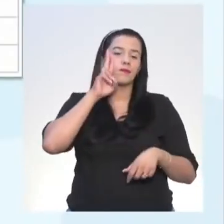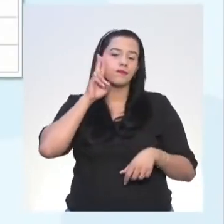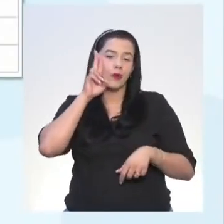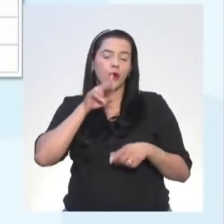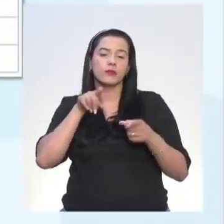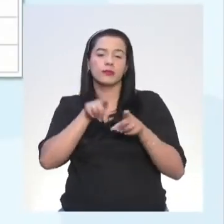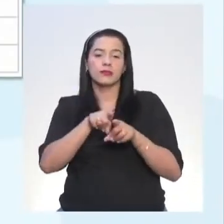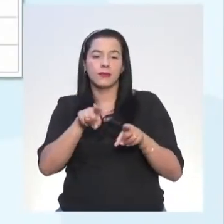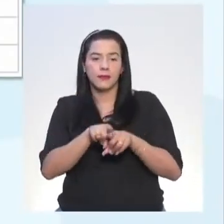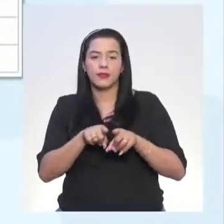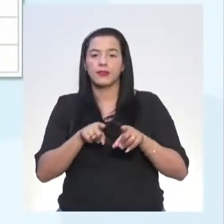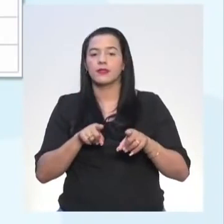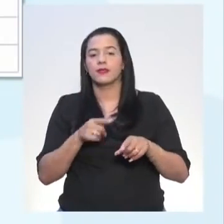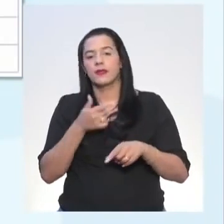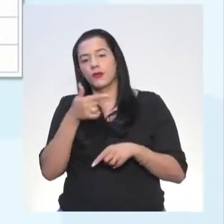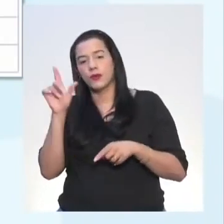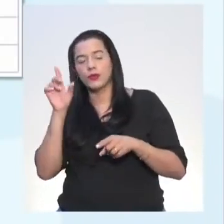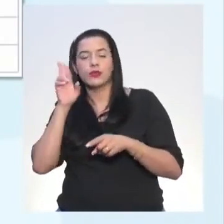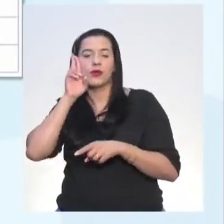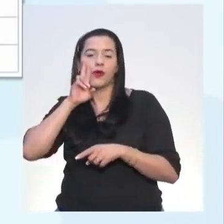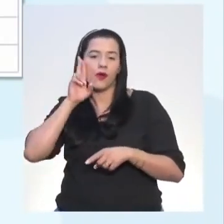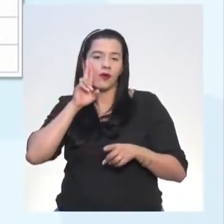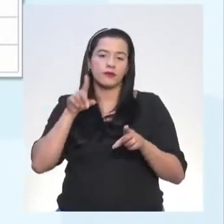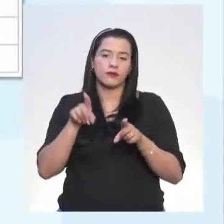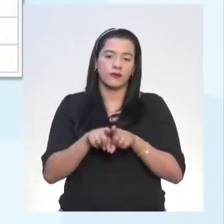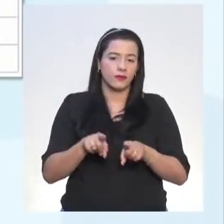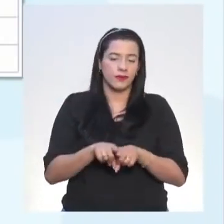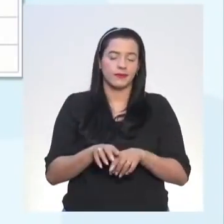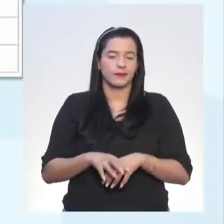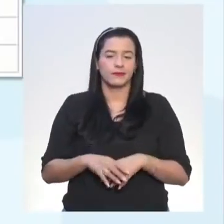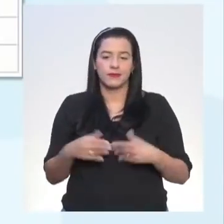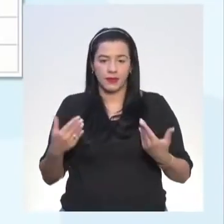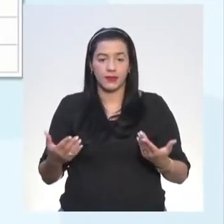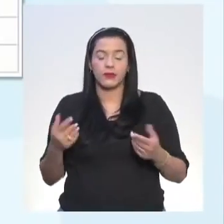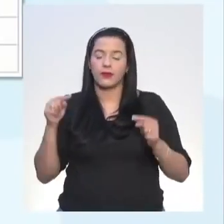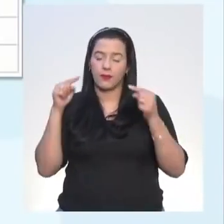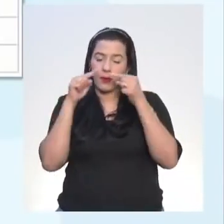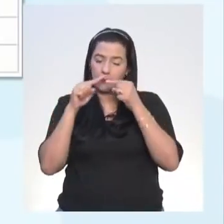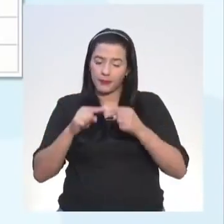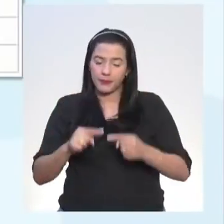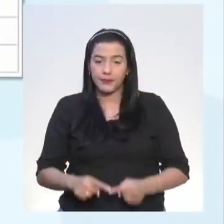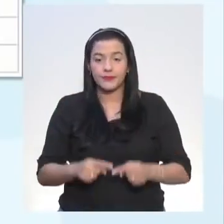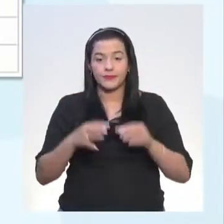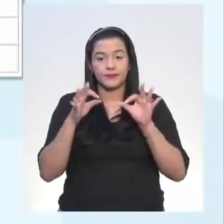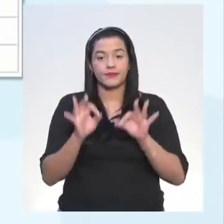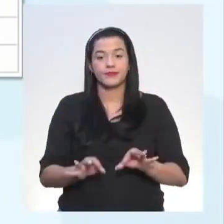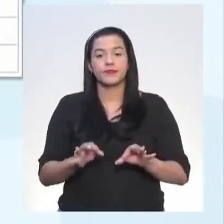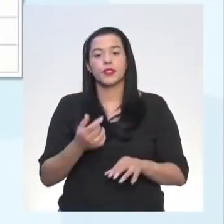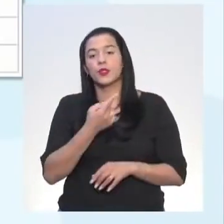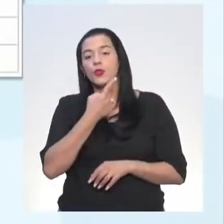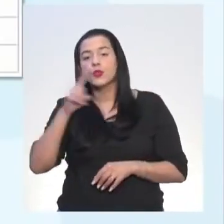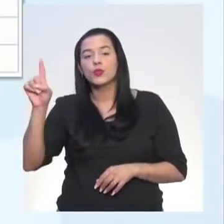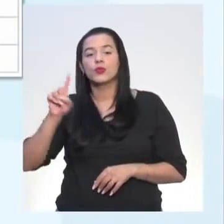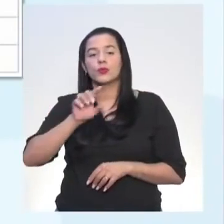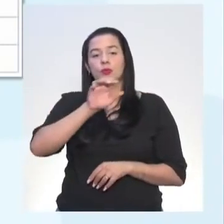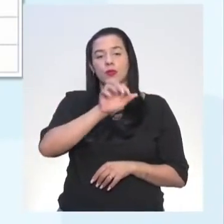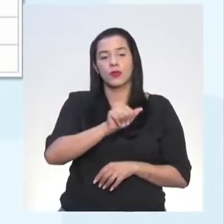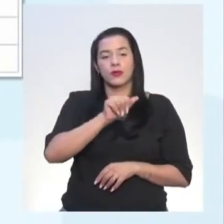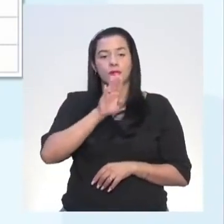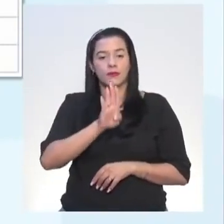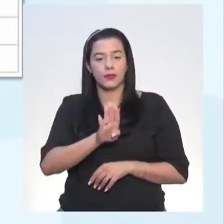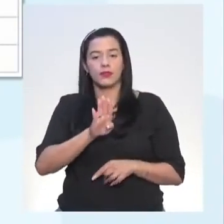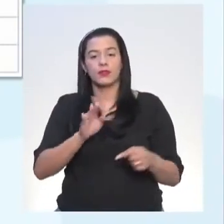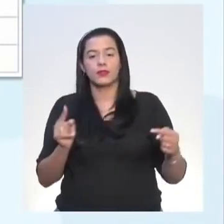consegue localizar esses lados correspondentes. E por último, nós temos que AB é correspondente a